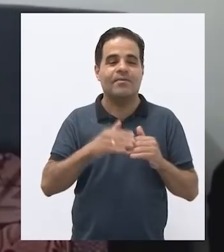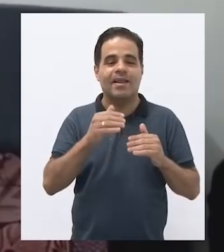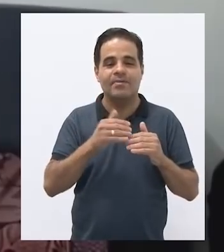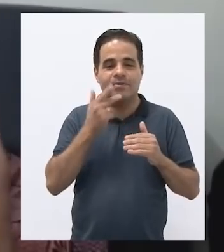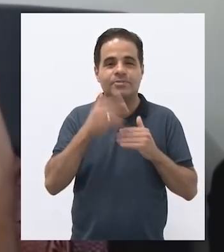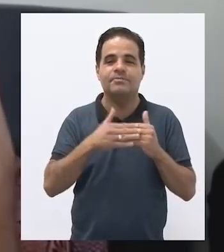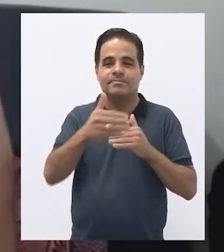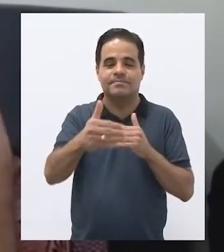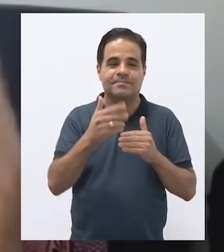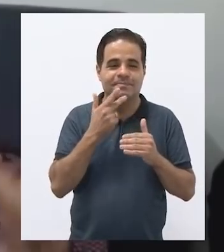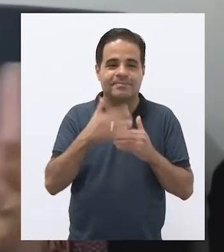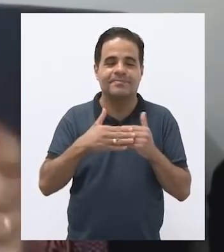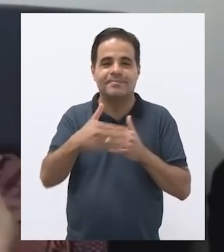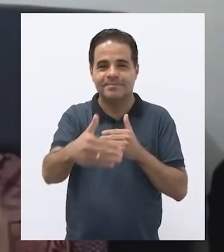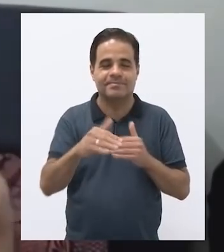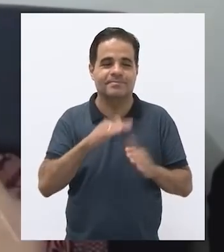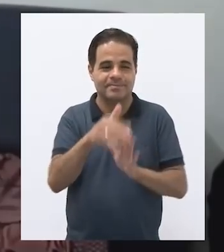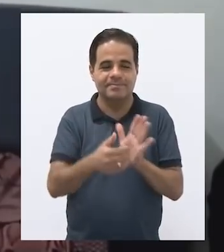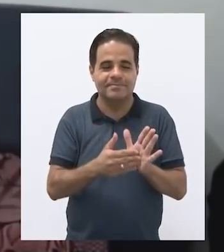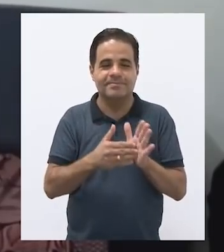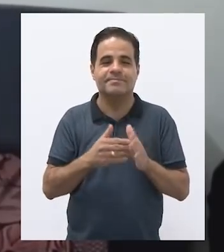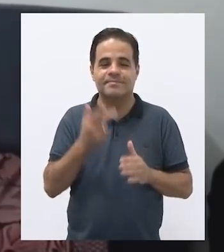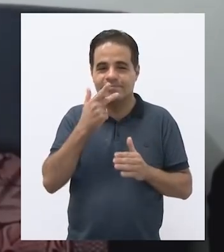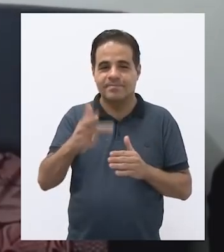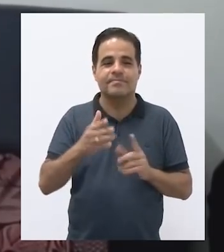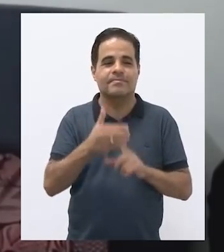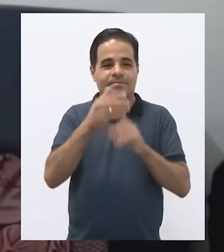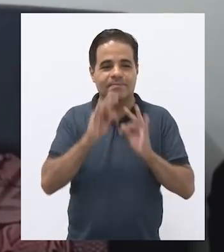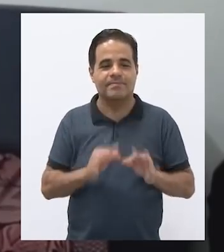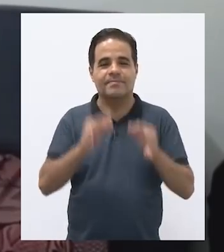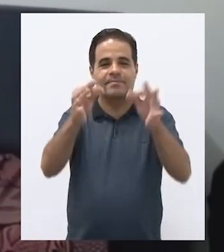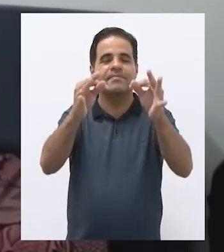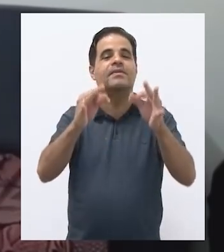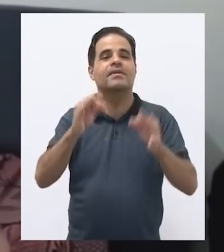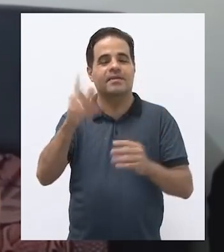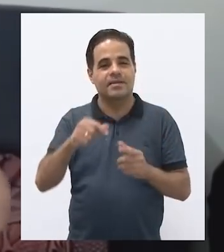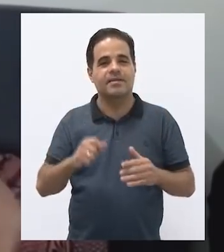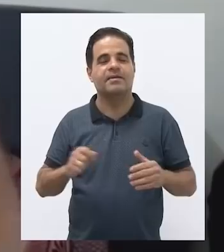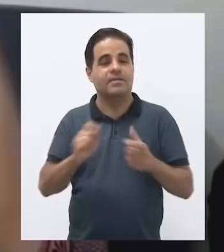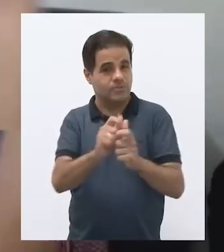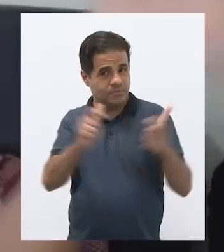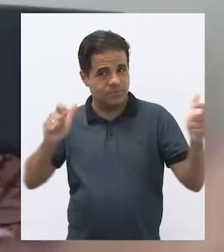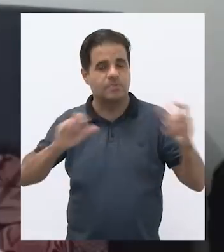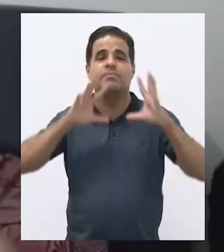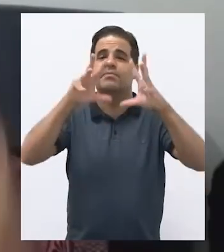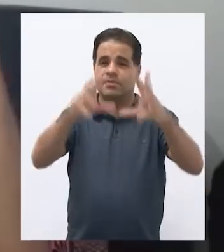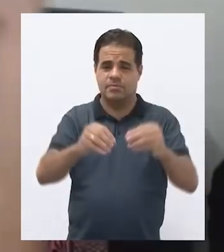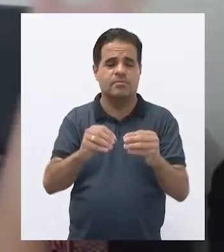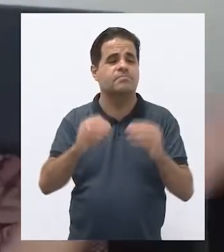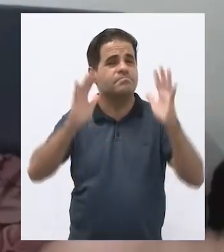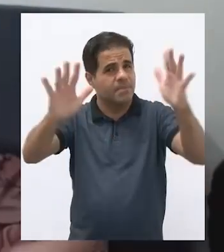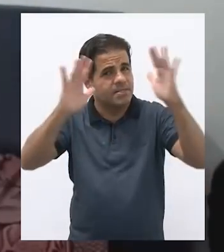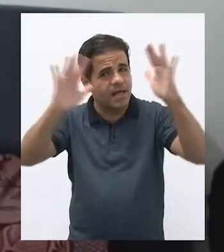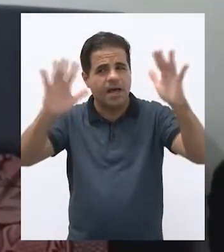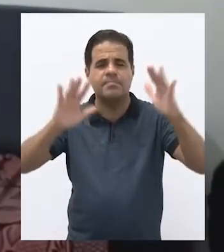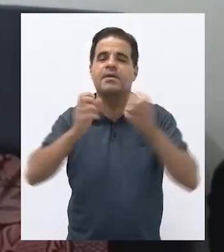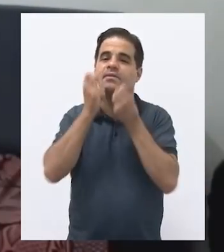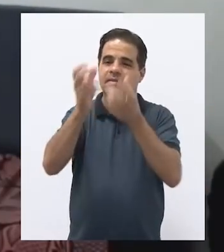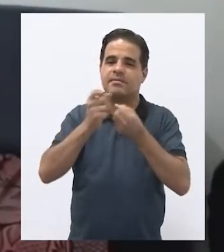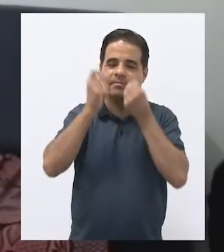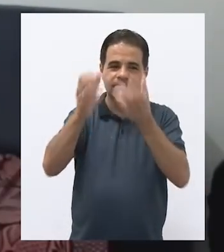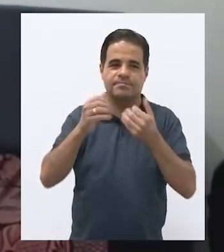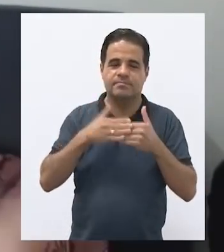de dados, tudo isso, tecnologia, que também é a estrutura para todo esse pensamento de dados, disso